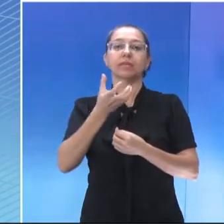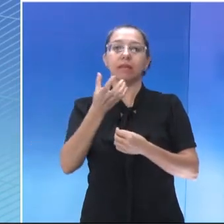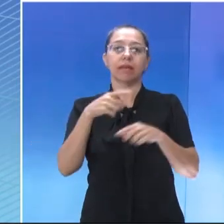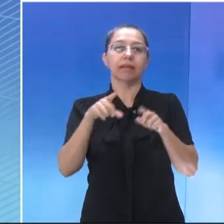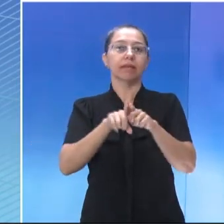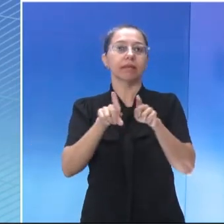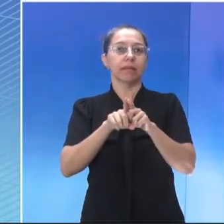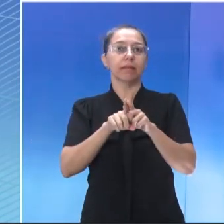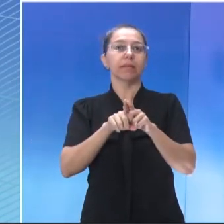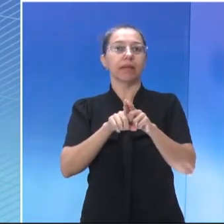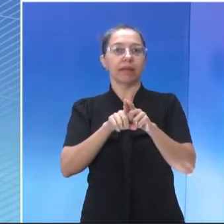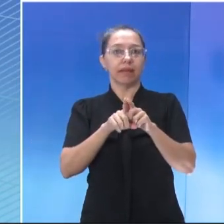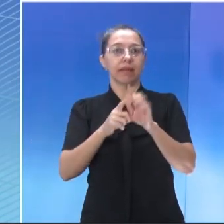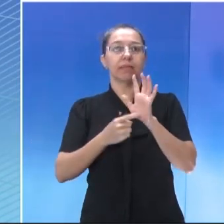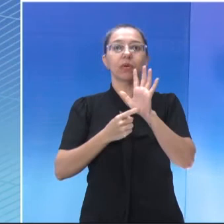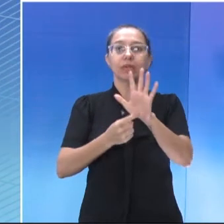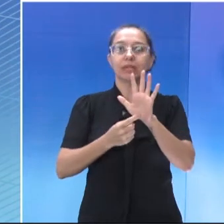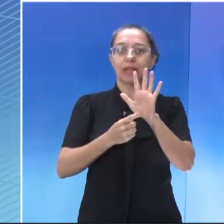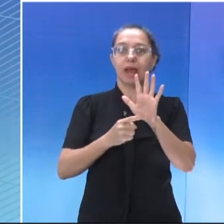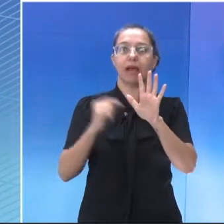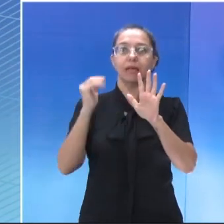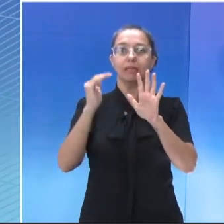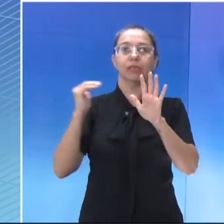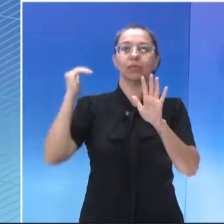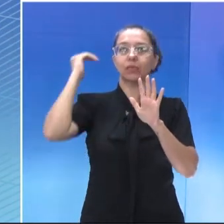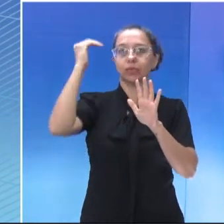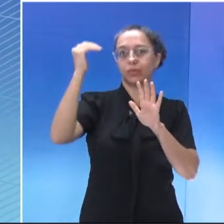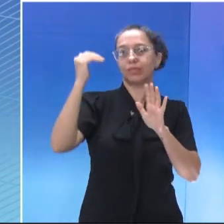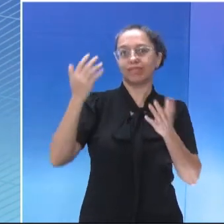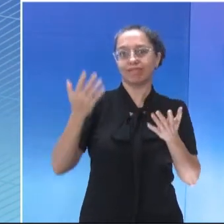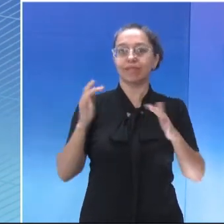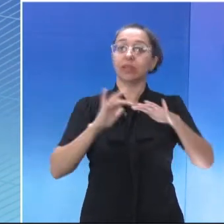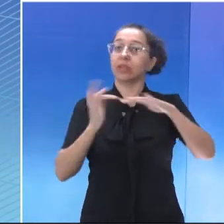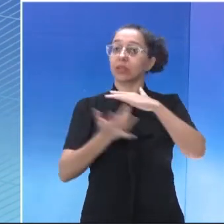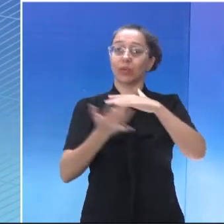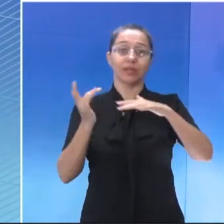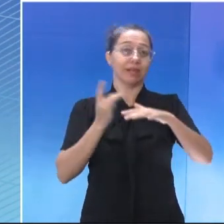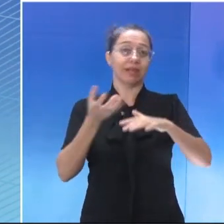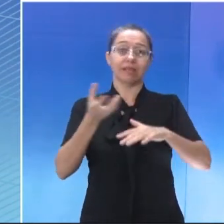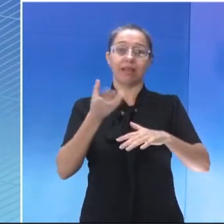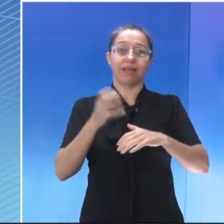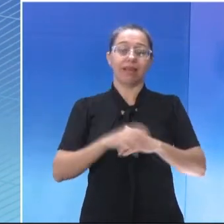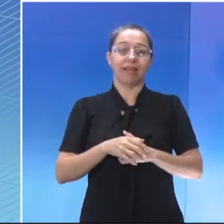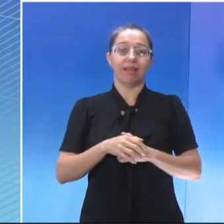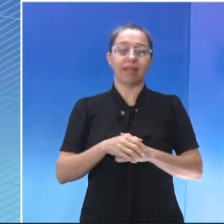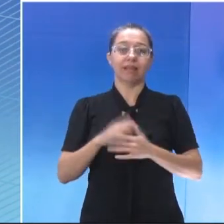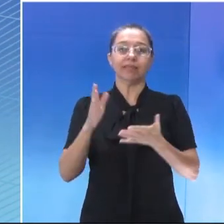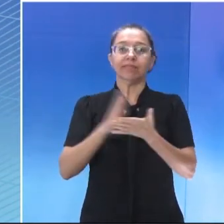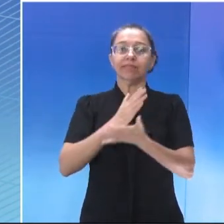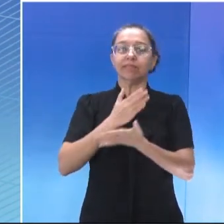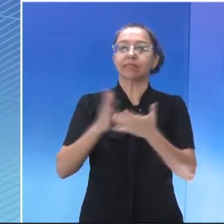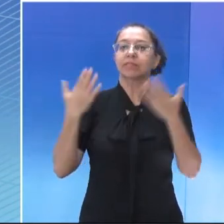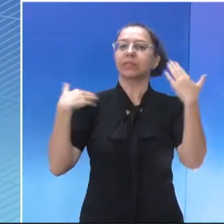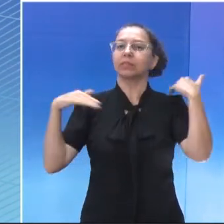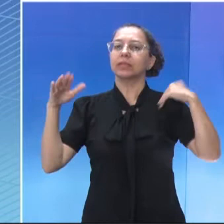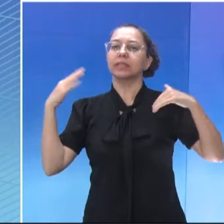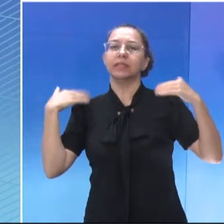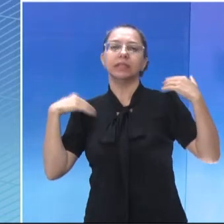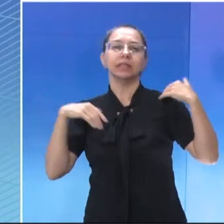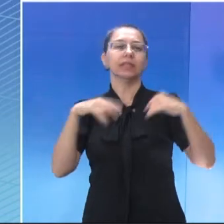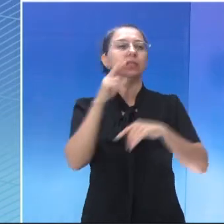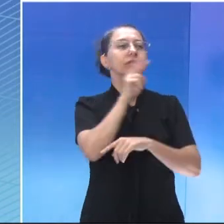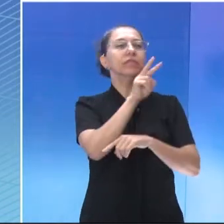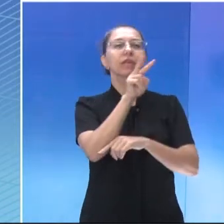demonstrar e mostrar na vida social, no futuro, na rede social. Às vezes ela está saindo, passeando, está vendo uma